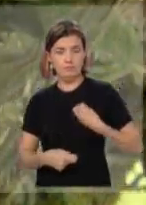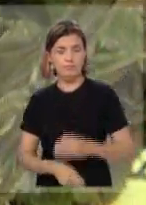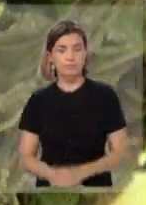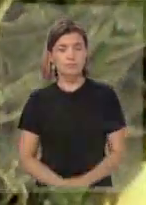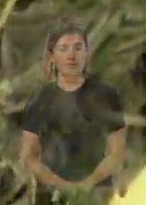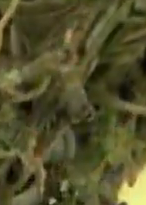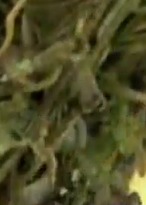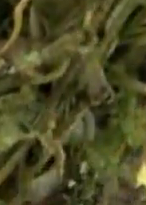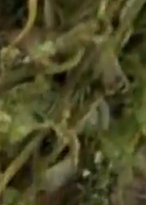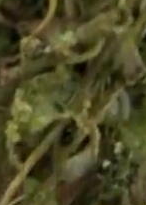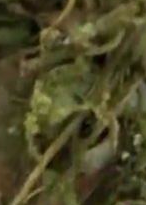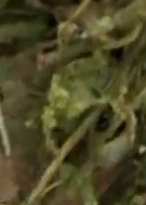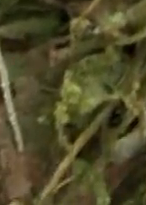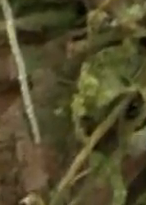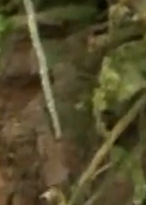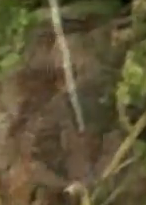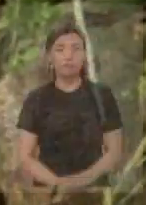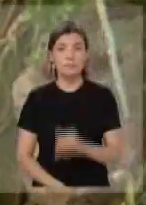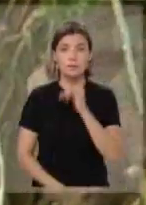vivos.